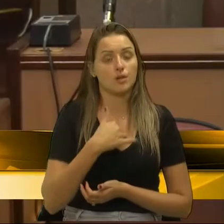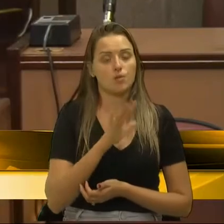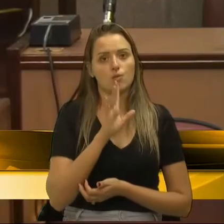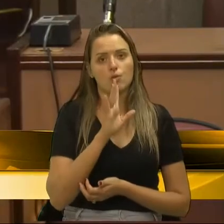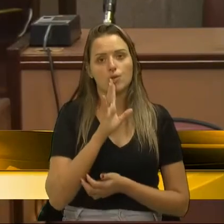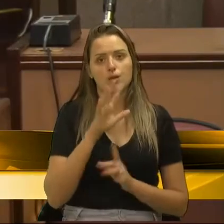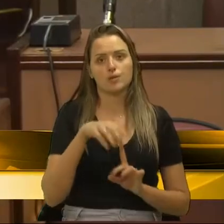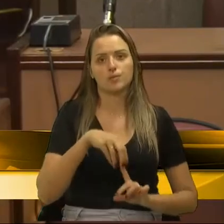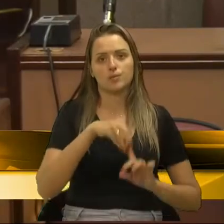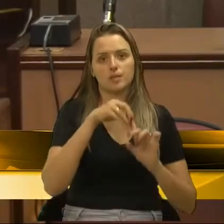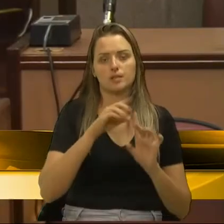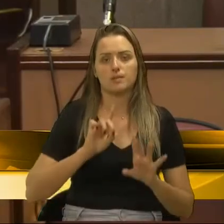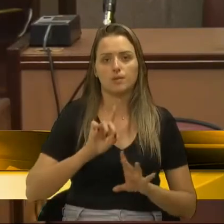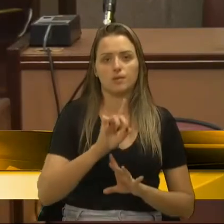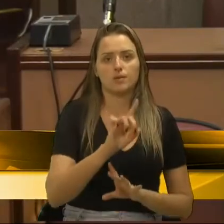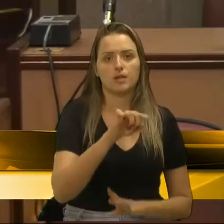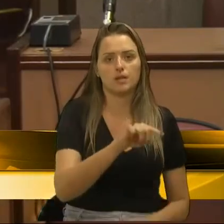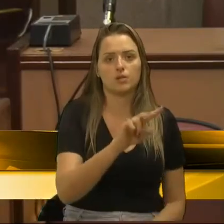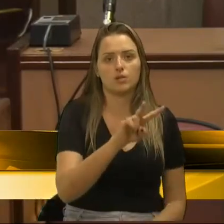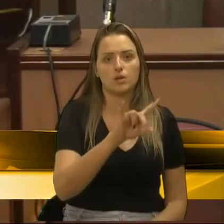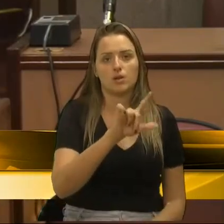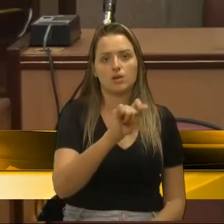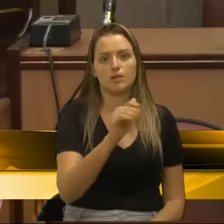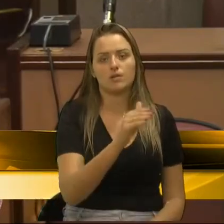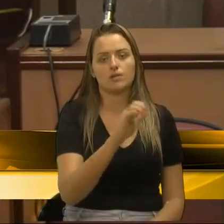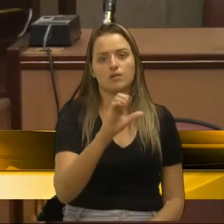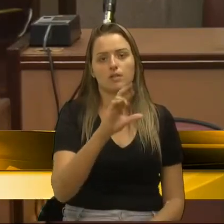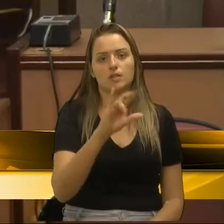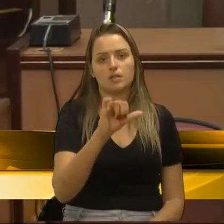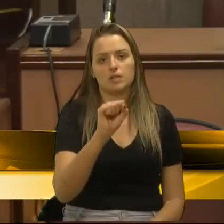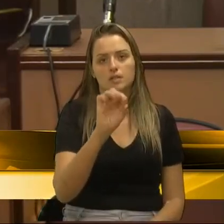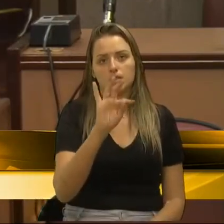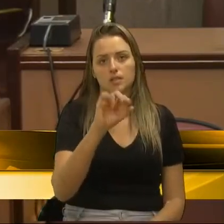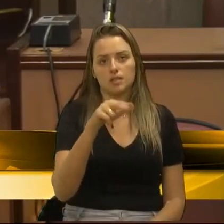principalmente aqui, indo até a Vila Cristina, os problemas são muitos, mas